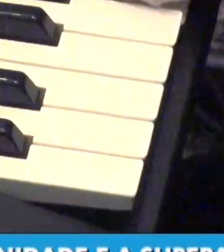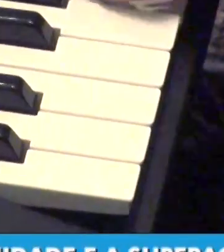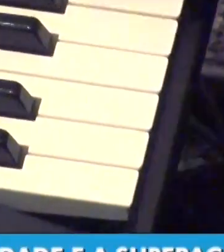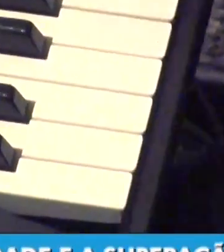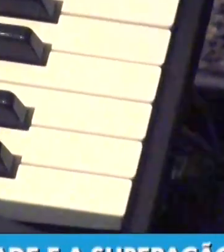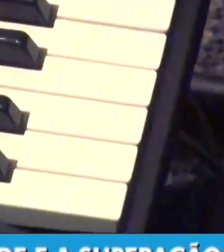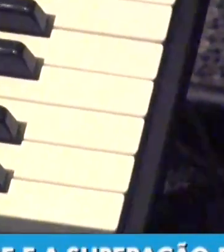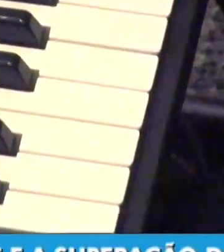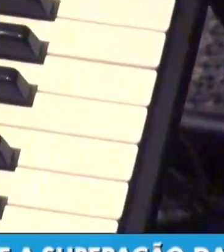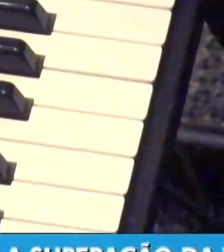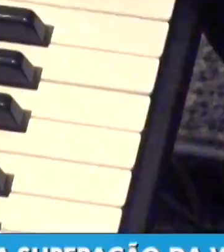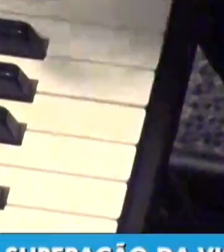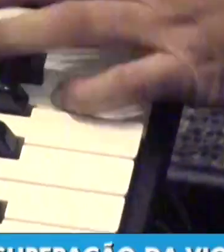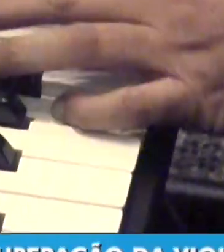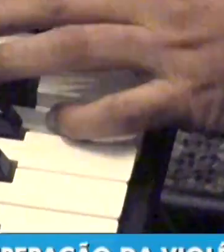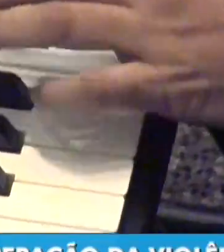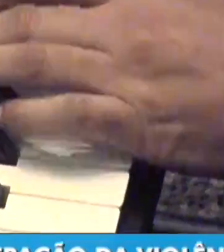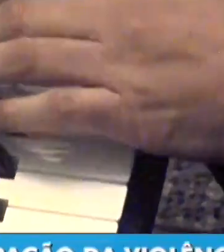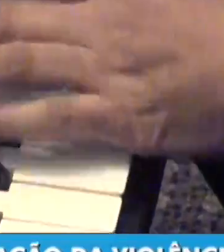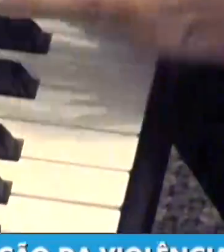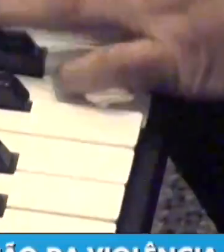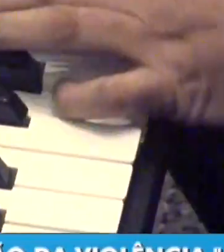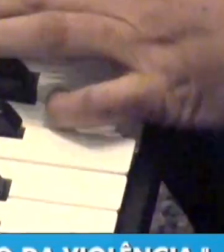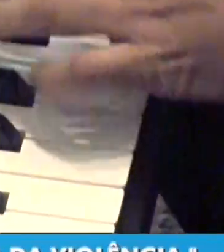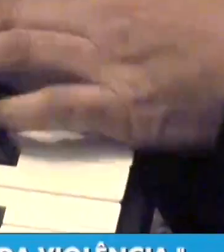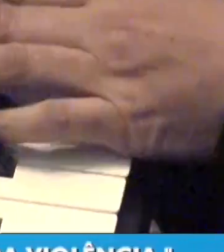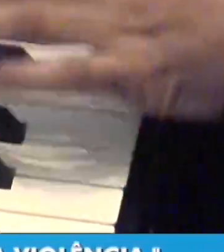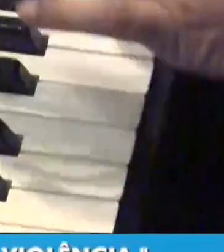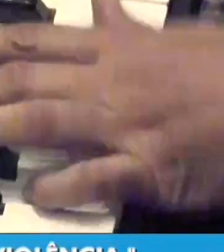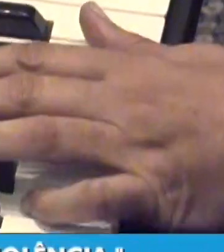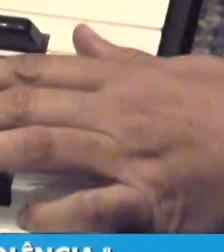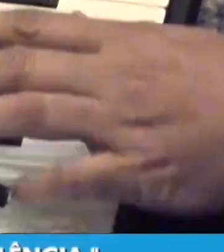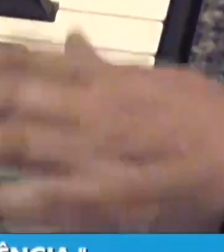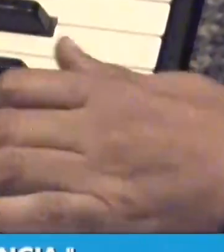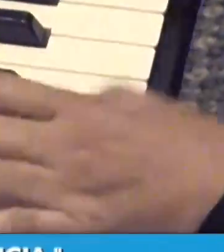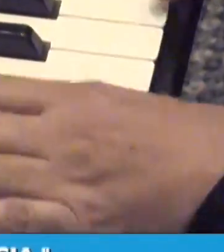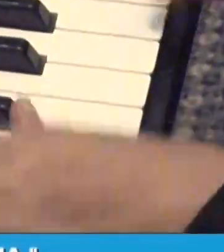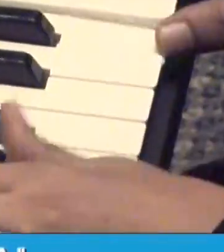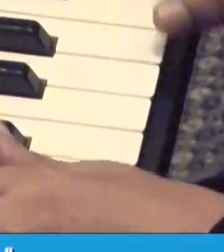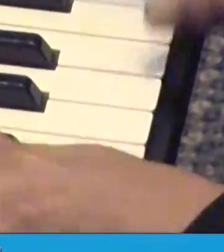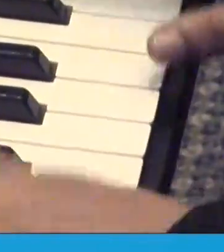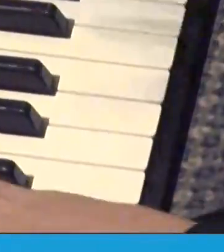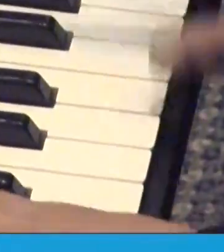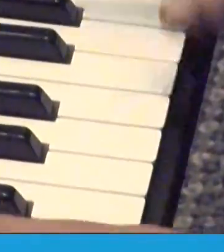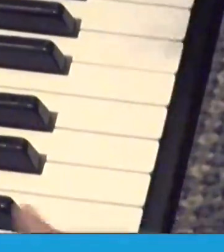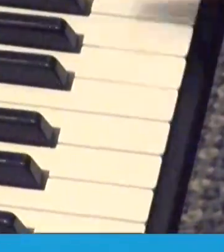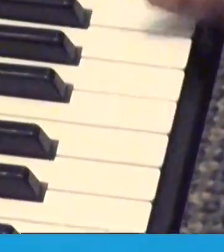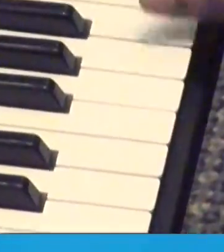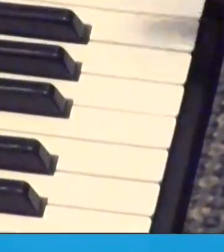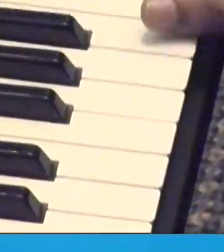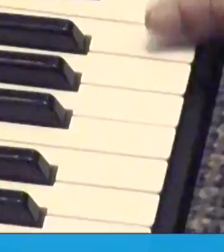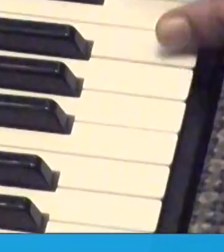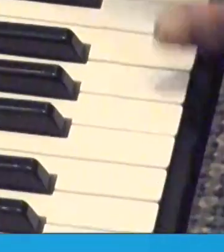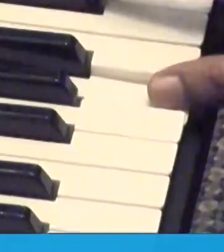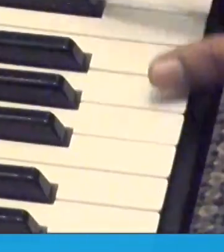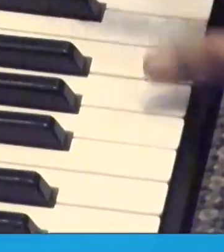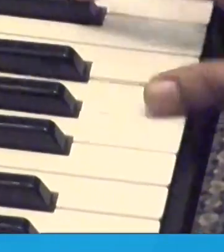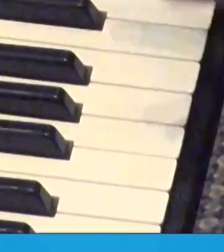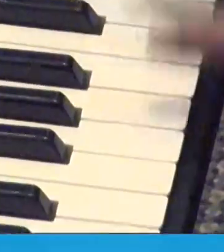É fermentar na unidade o amor fraterno, pois Jesus disse que somos